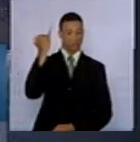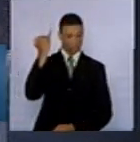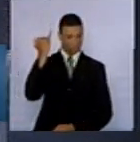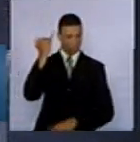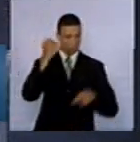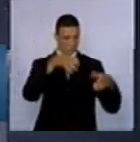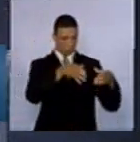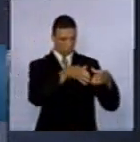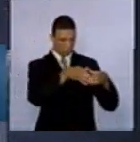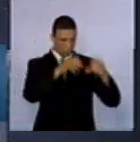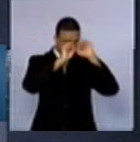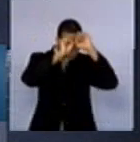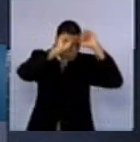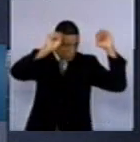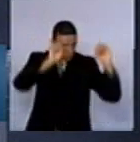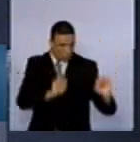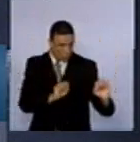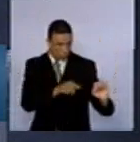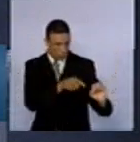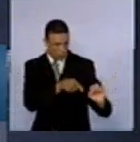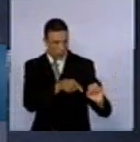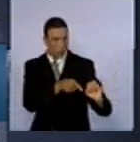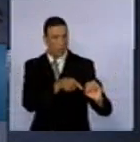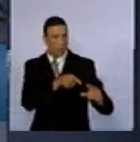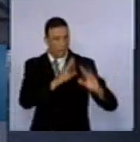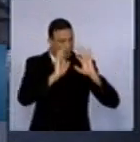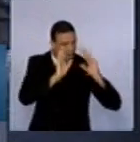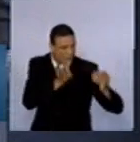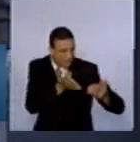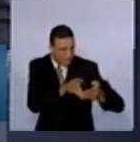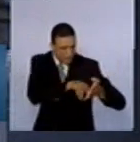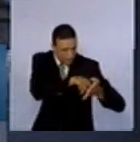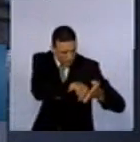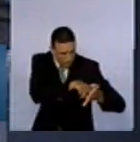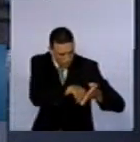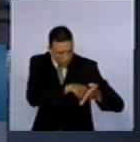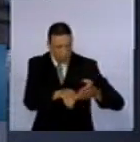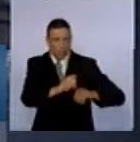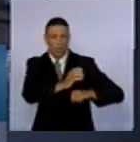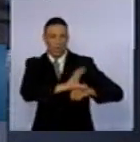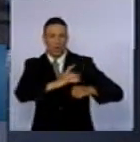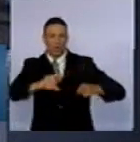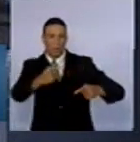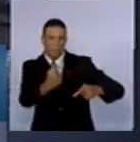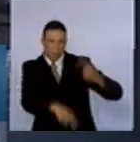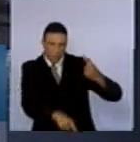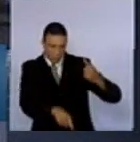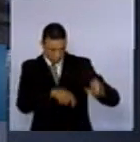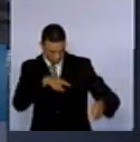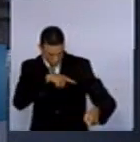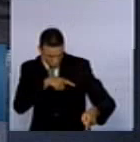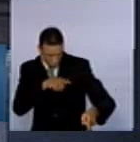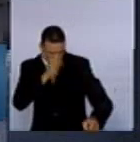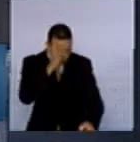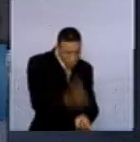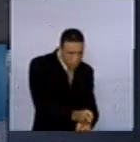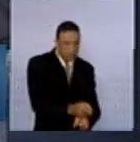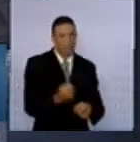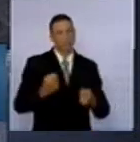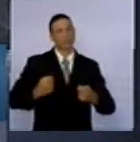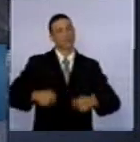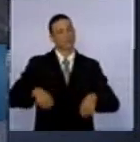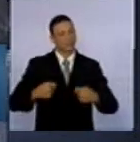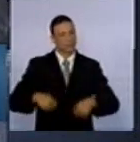do Supremo Tribunal Federal para dirimir as possíveis inconstitucionalidades que a gente levanta